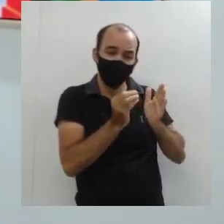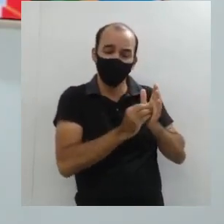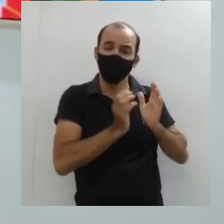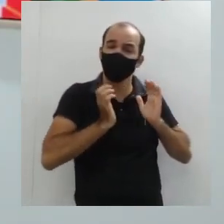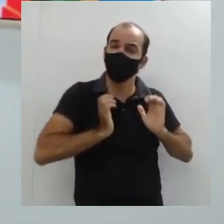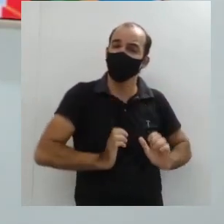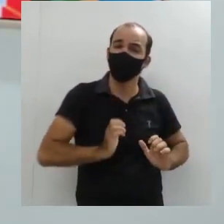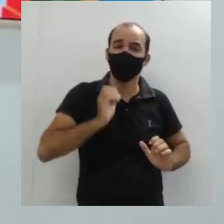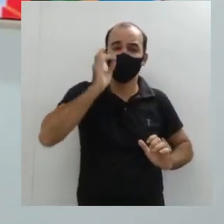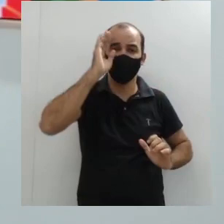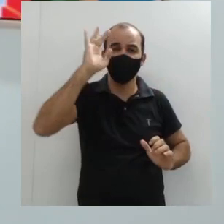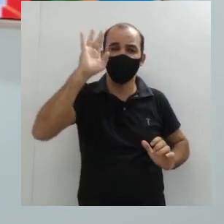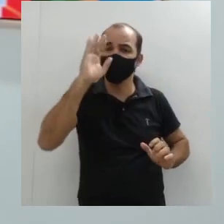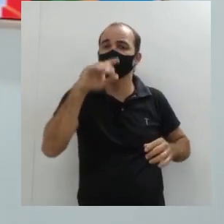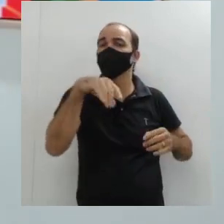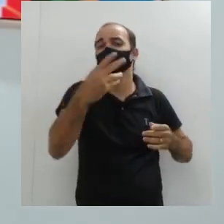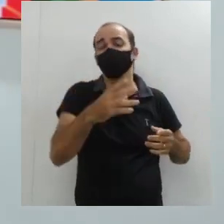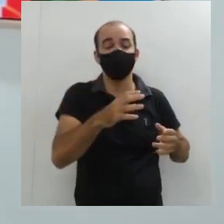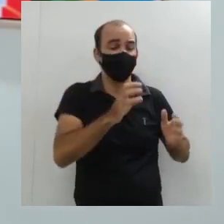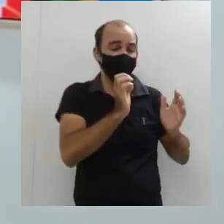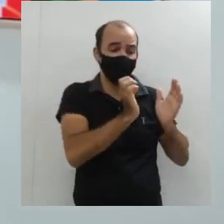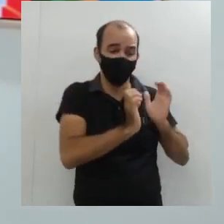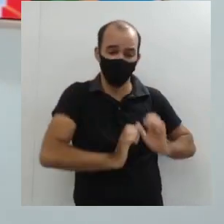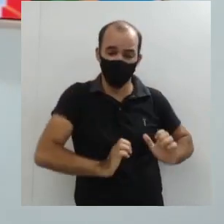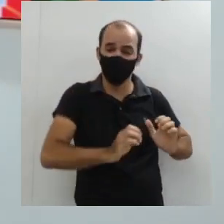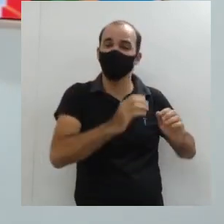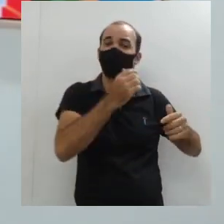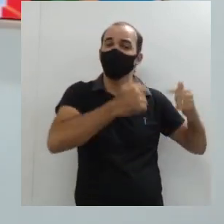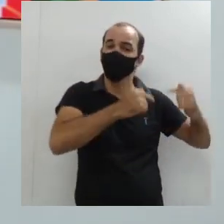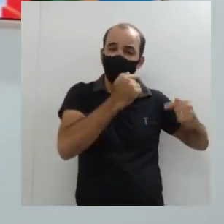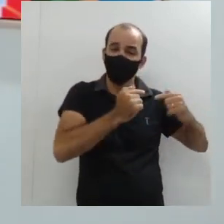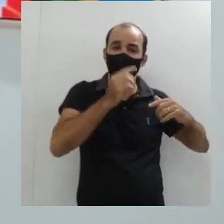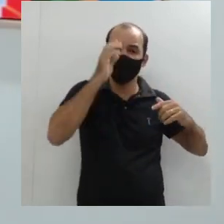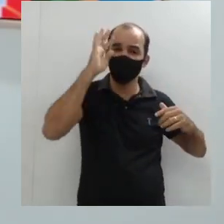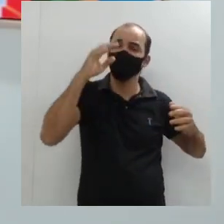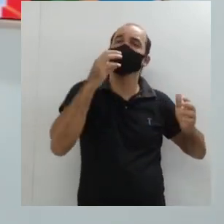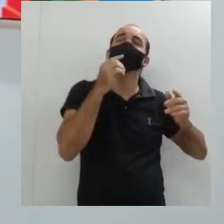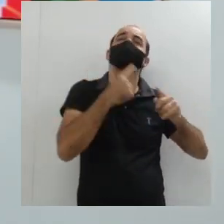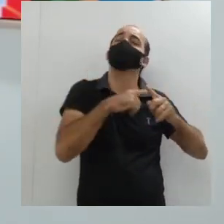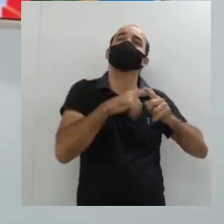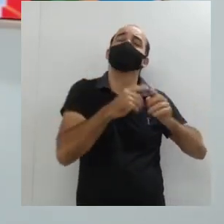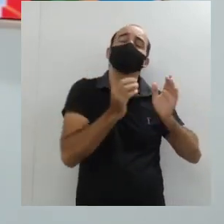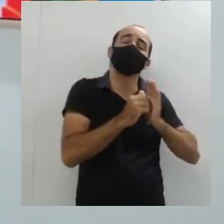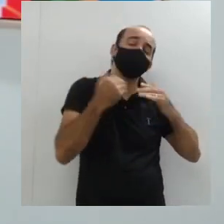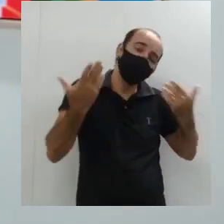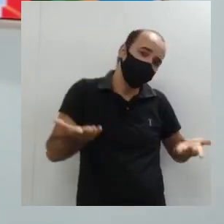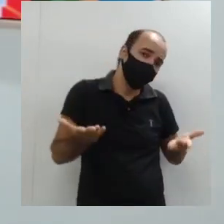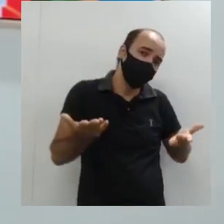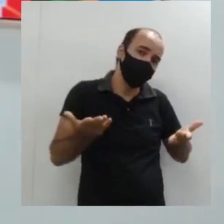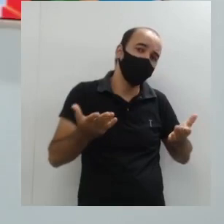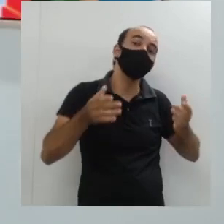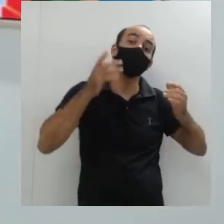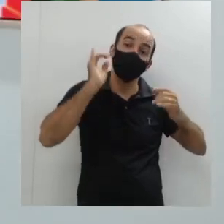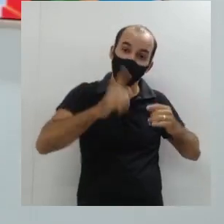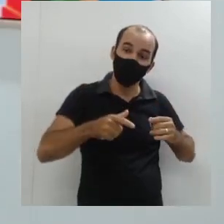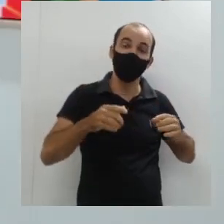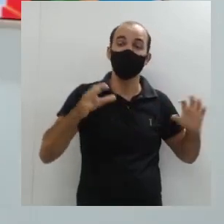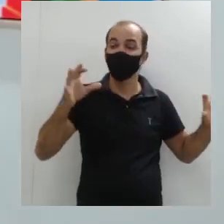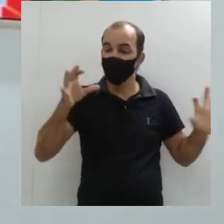ética política filosófica e assim por diante. Porque a filosofia tem um objetivo, trazer-nos